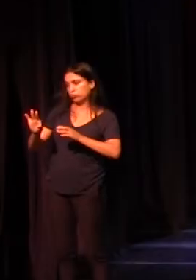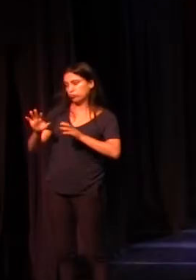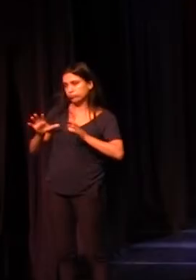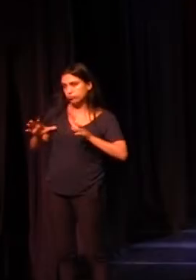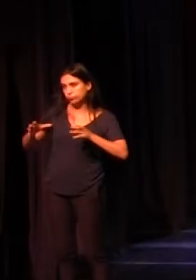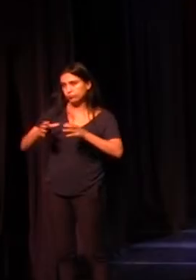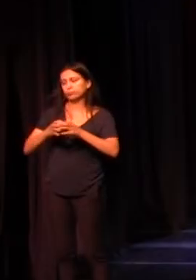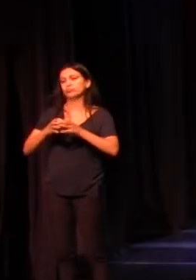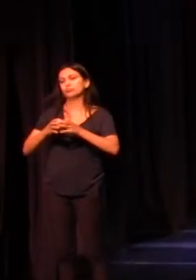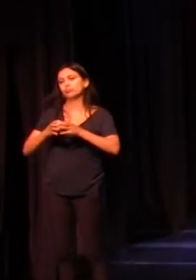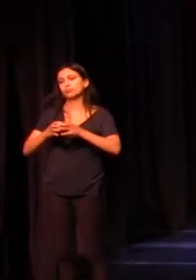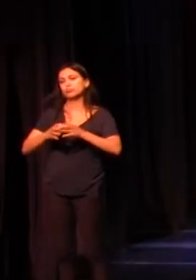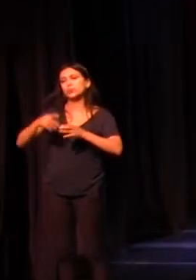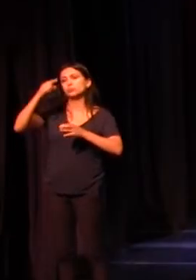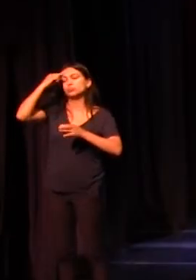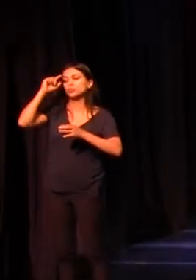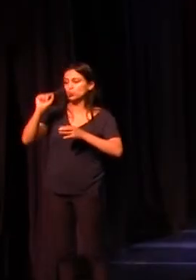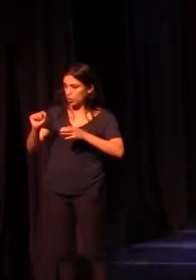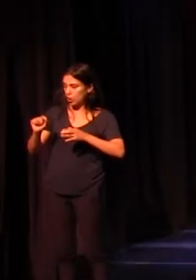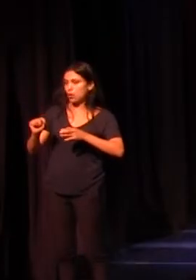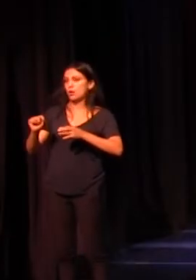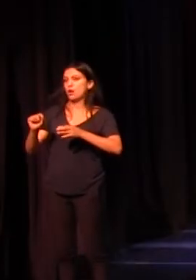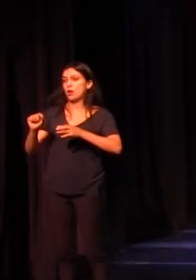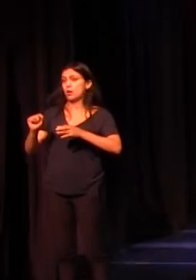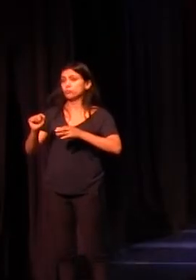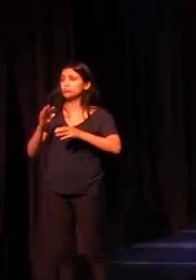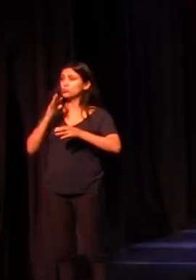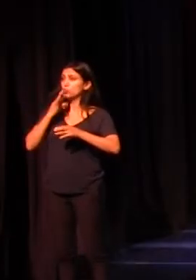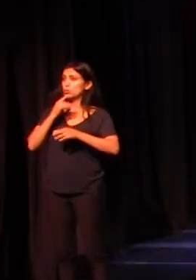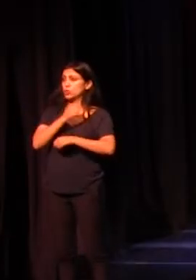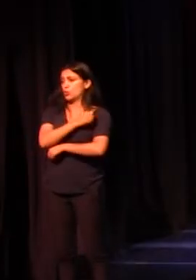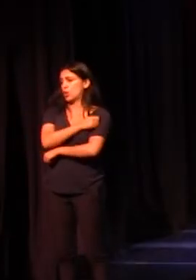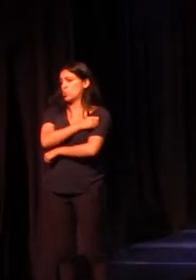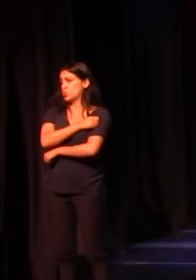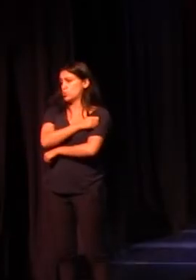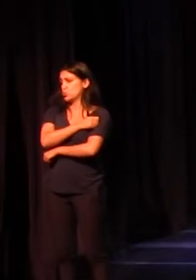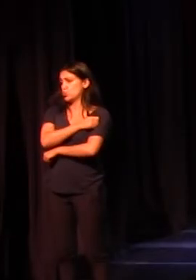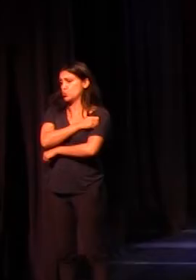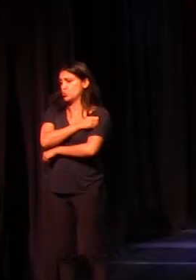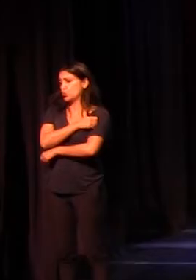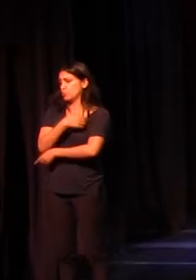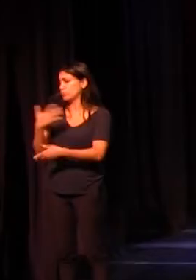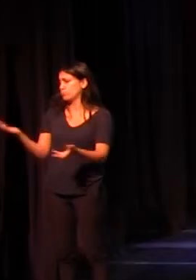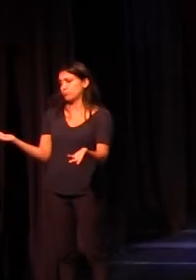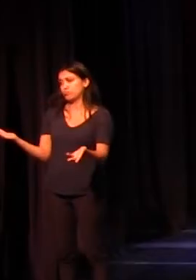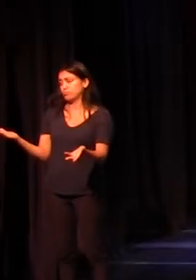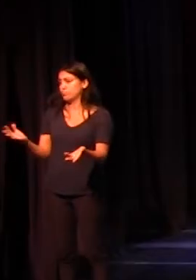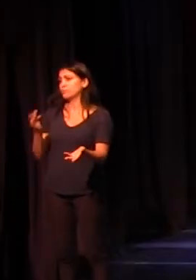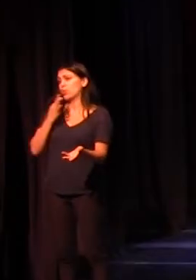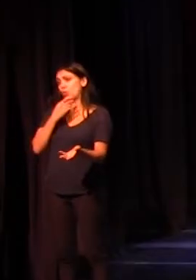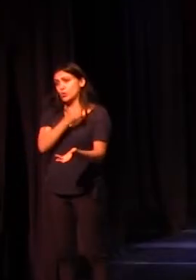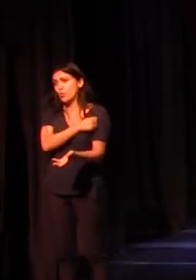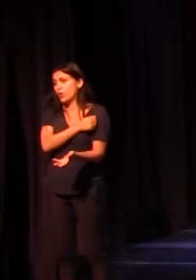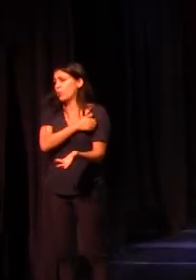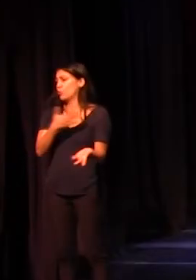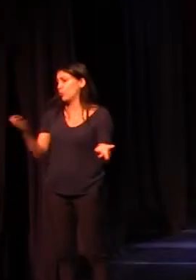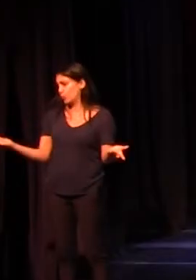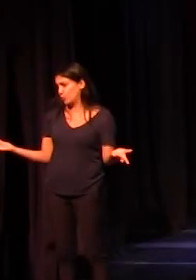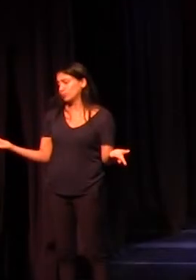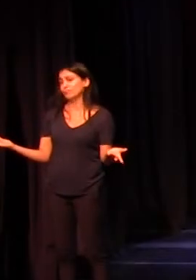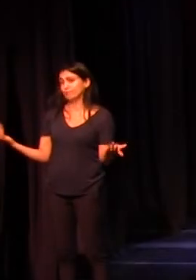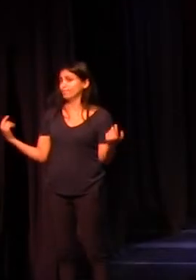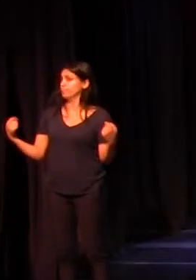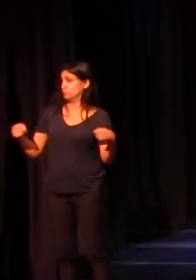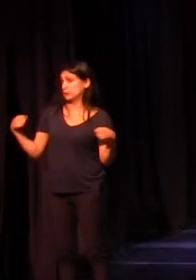DPEDs até, a questão de conhecer esses alunos. A gente precisa conhecer os nossos alunos, precisamos, e isso